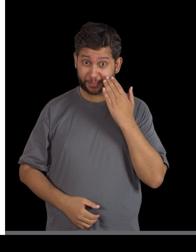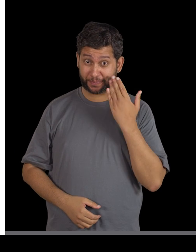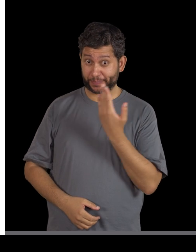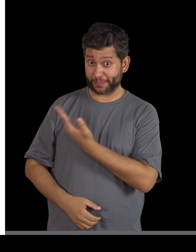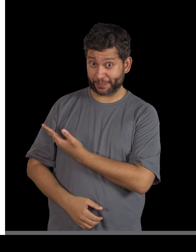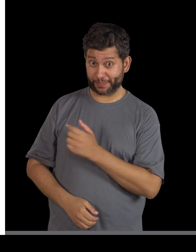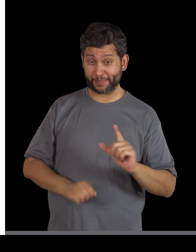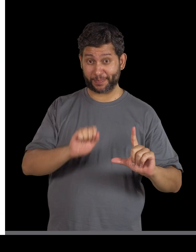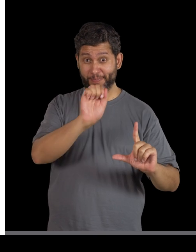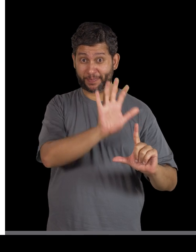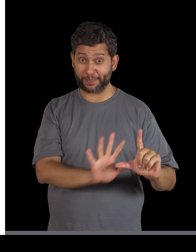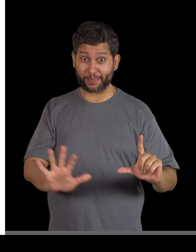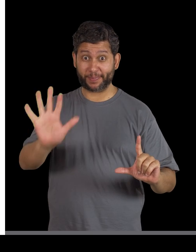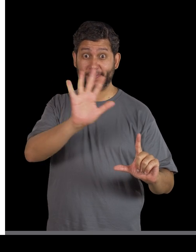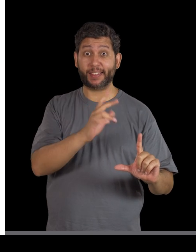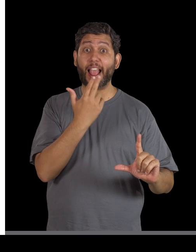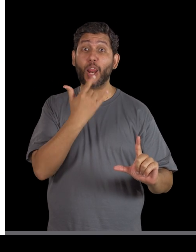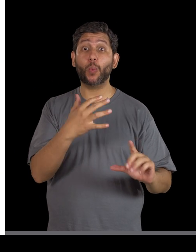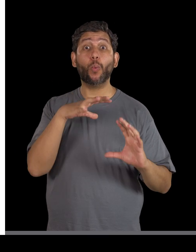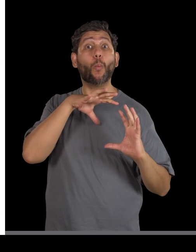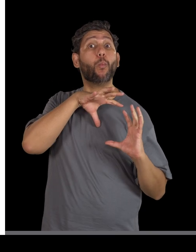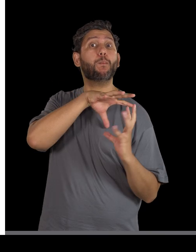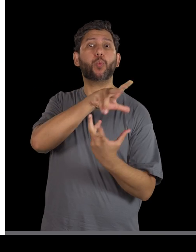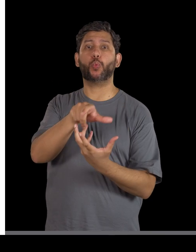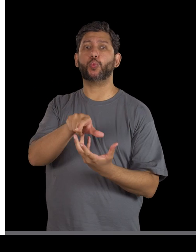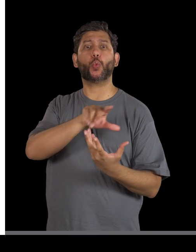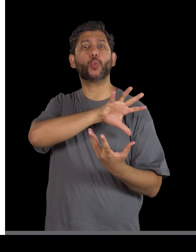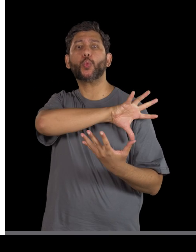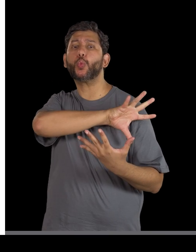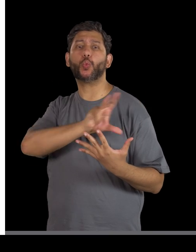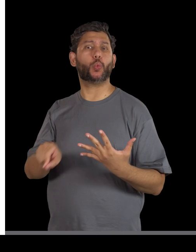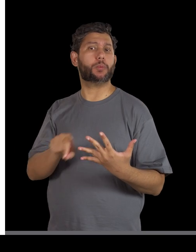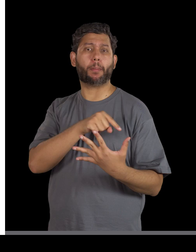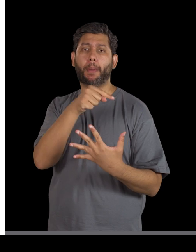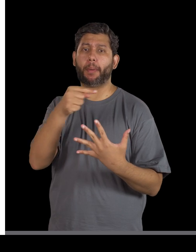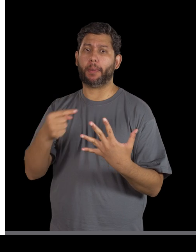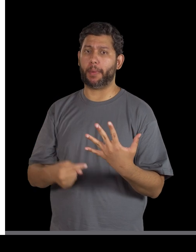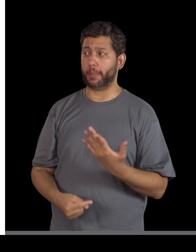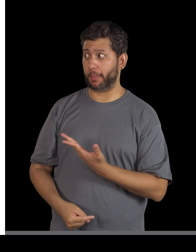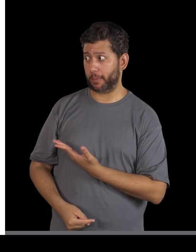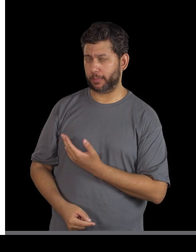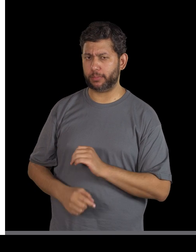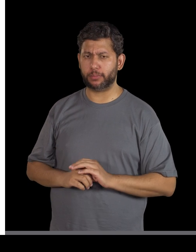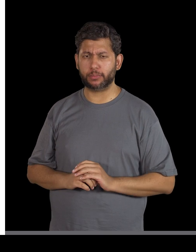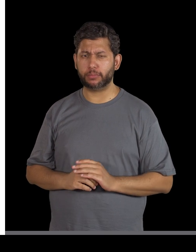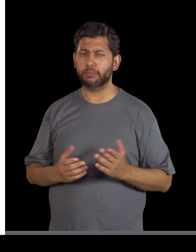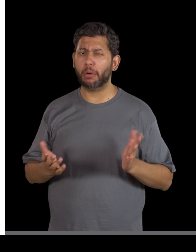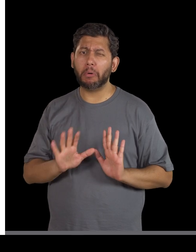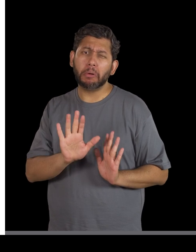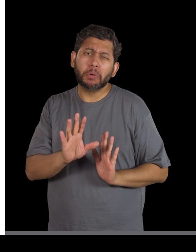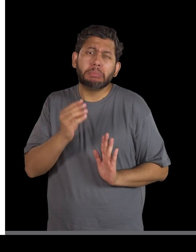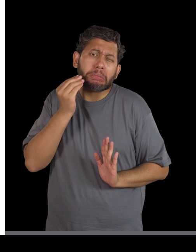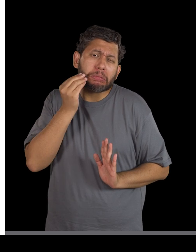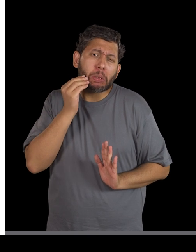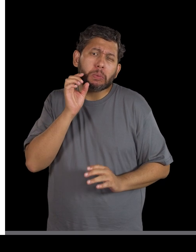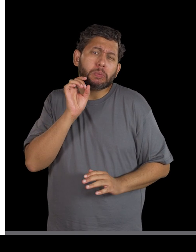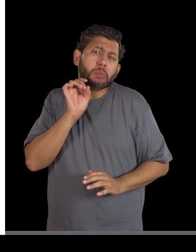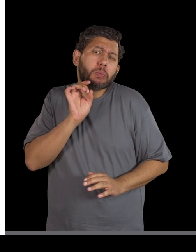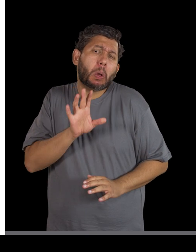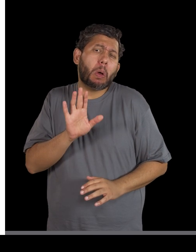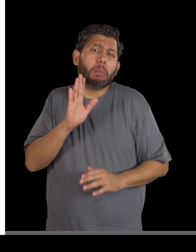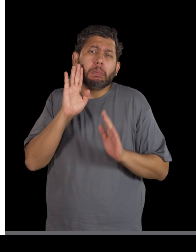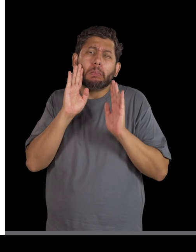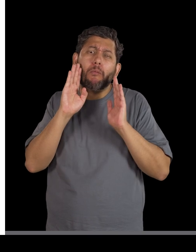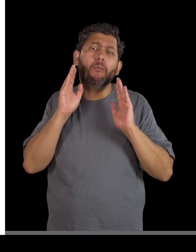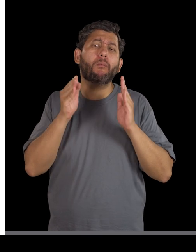gráfico que você vê das vogais de todas as línguas do mundo que já foram descritas é esse aí. Mas agora vamos eliminar todos esses símbolos que não nos